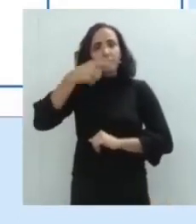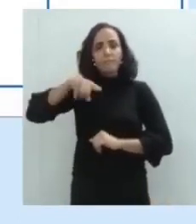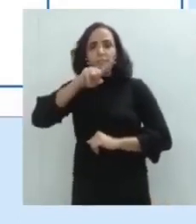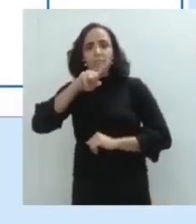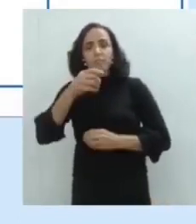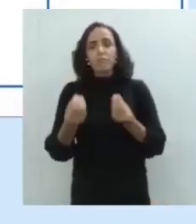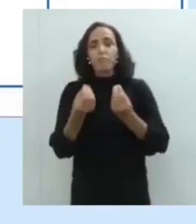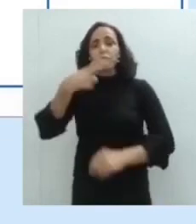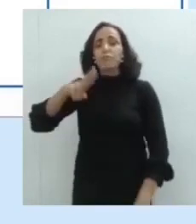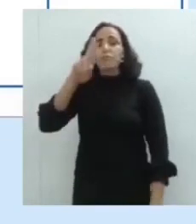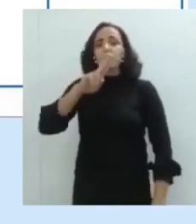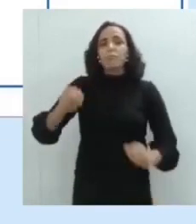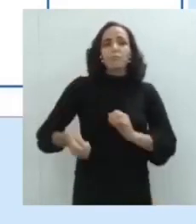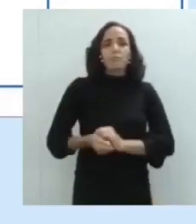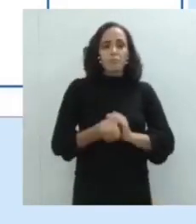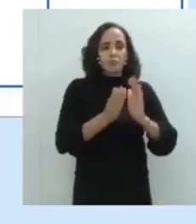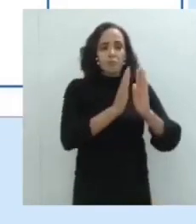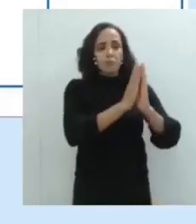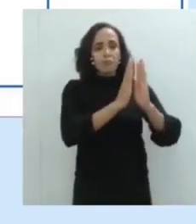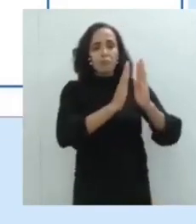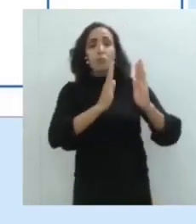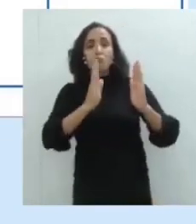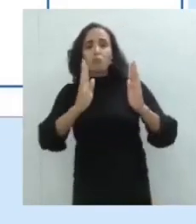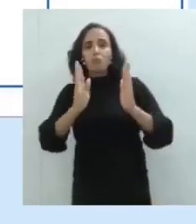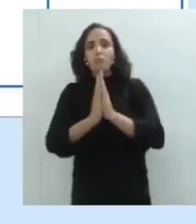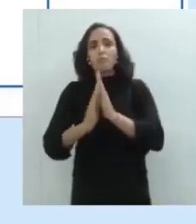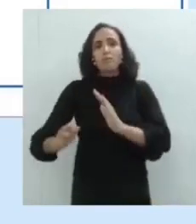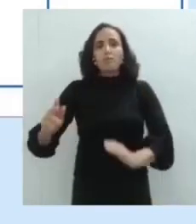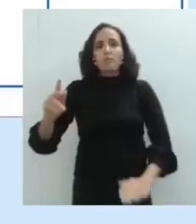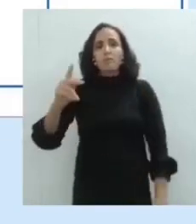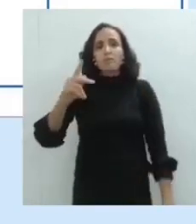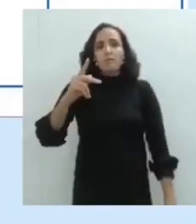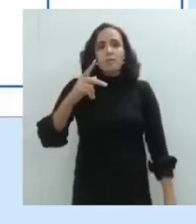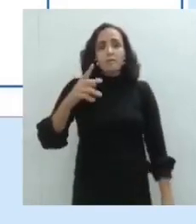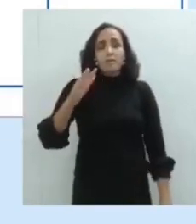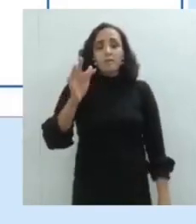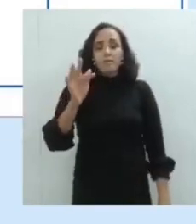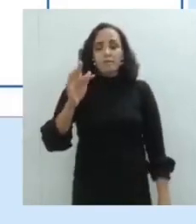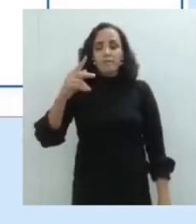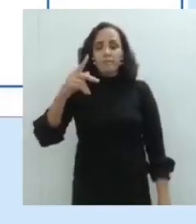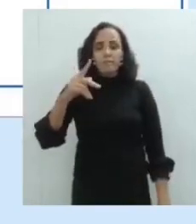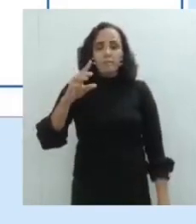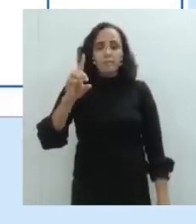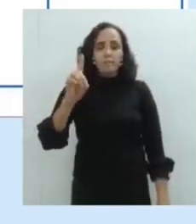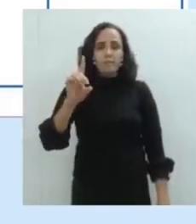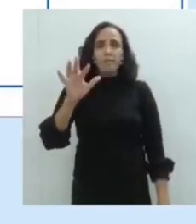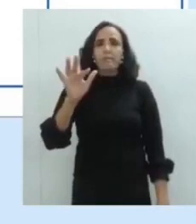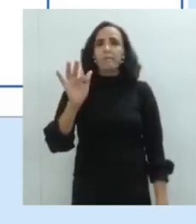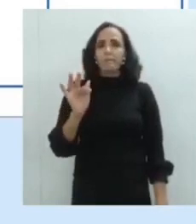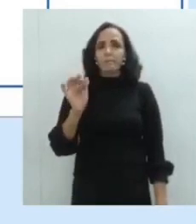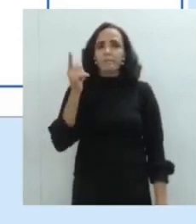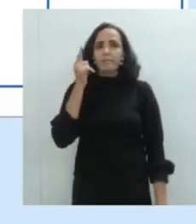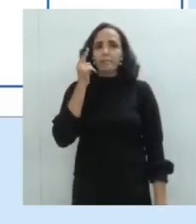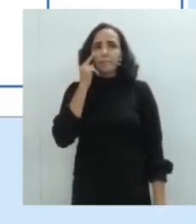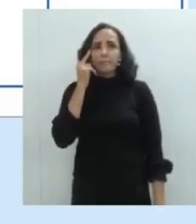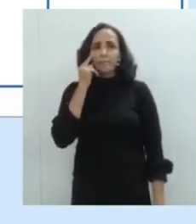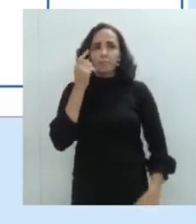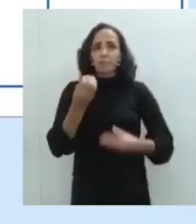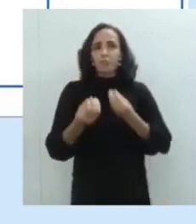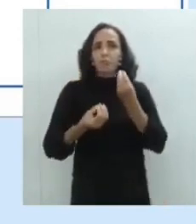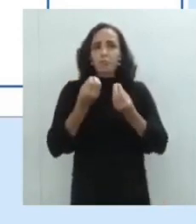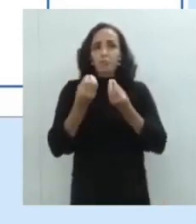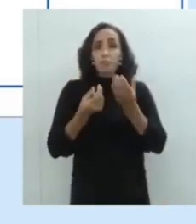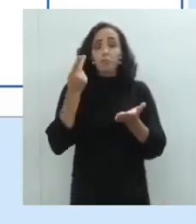utilizar uma biblioteca chamada FPDF. Existem várias bibliotecas, várias